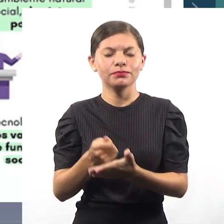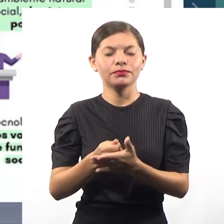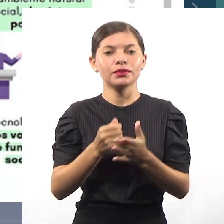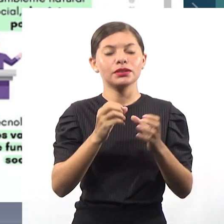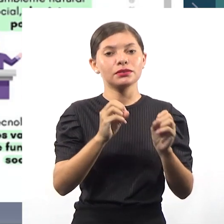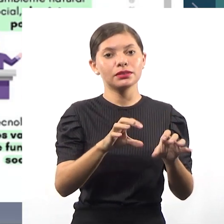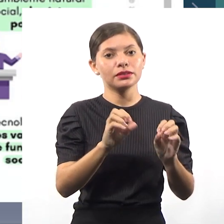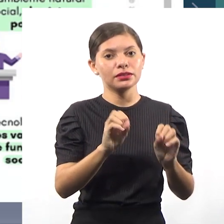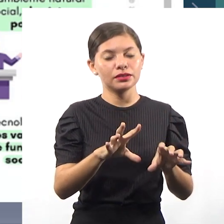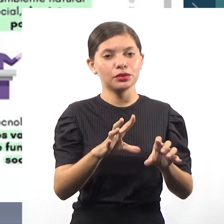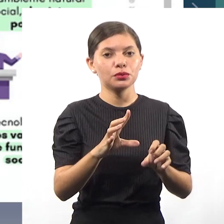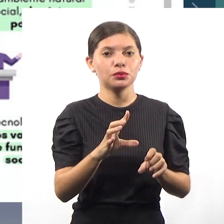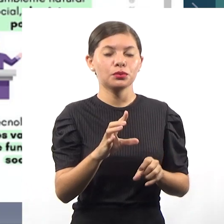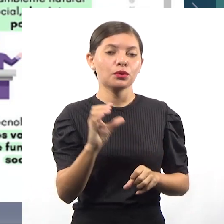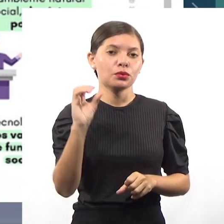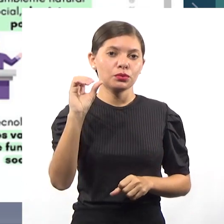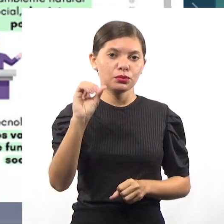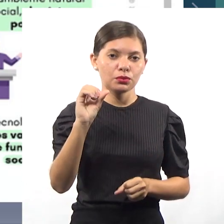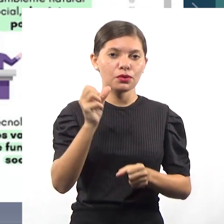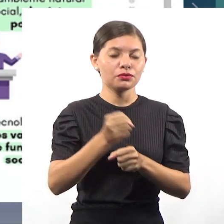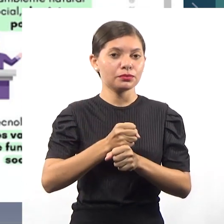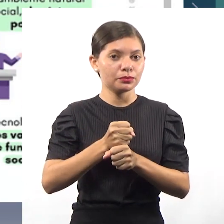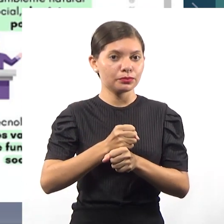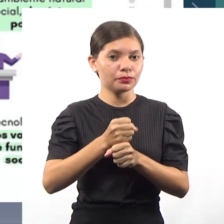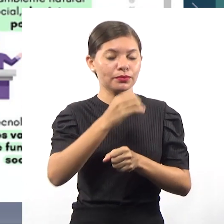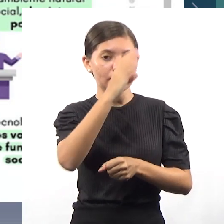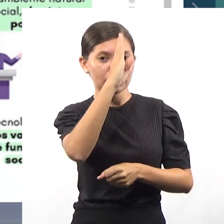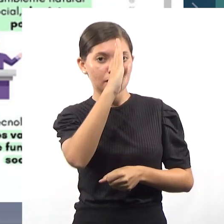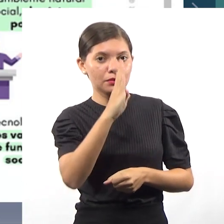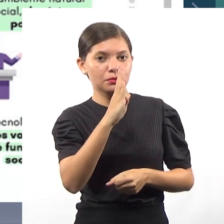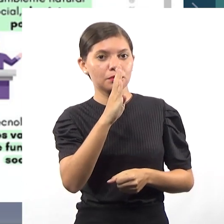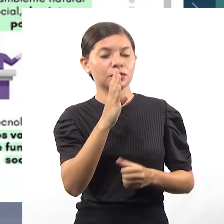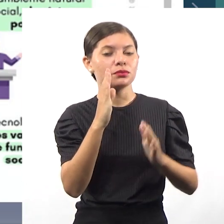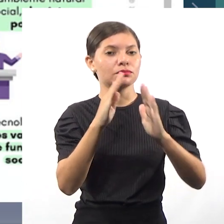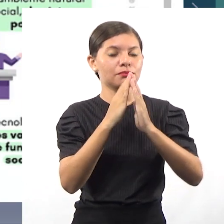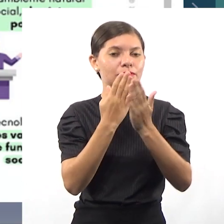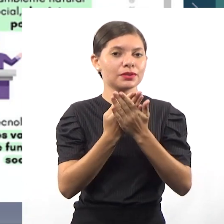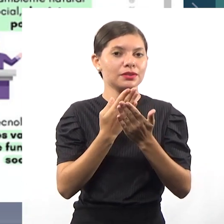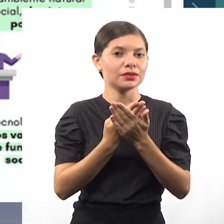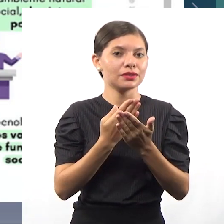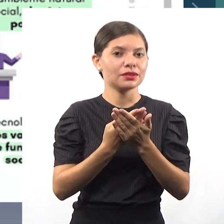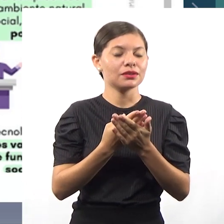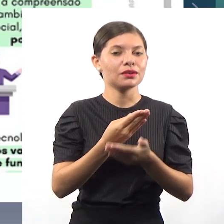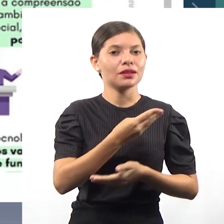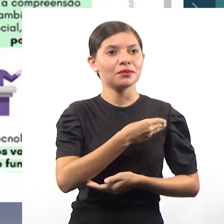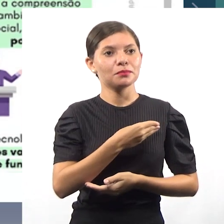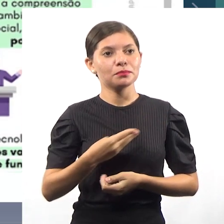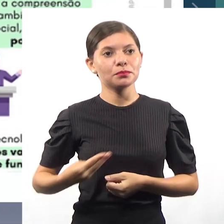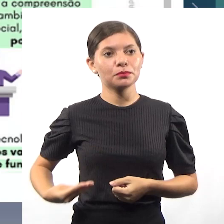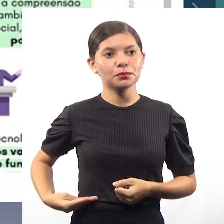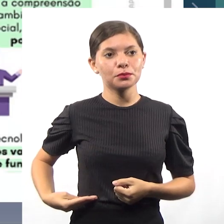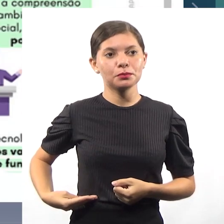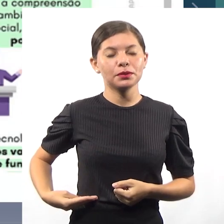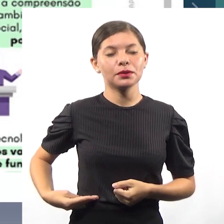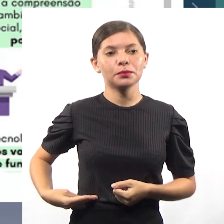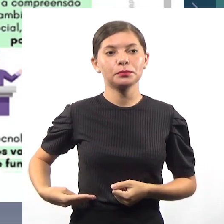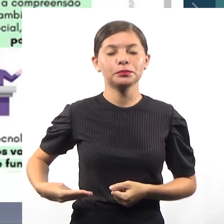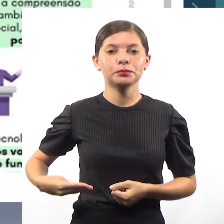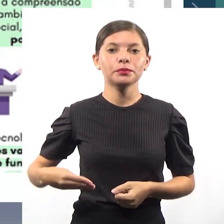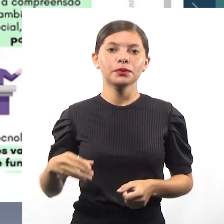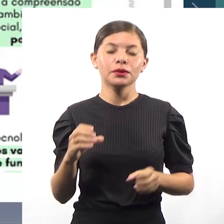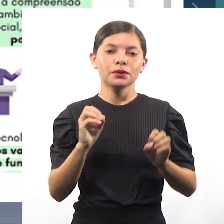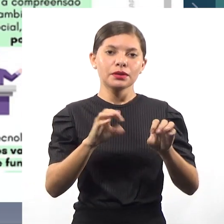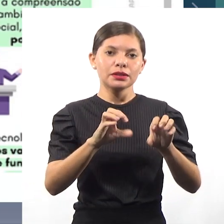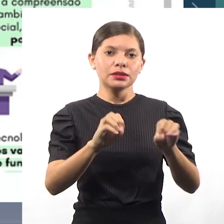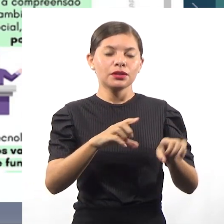obrigatório, com duração de 9 anos, gratuito na escola pública. Bom, ensino fundamental